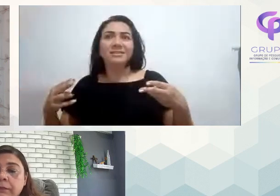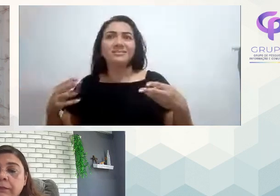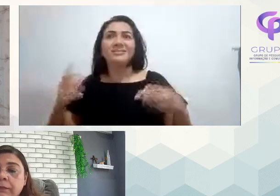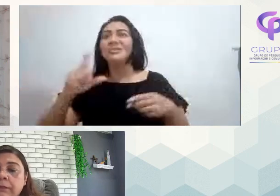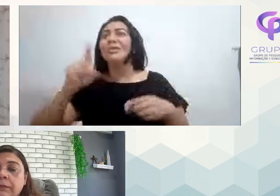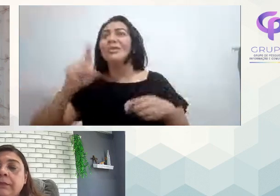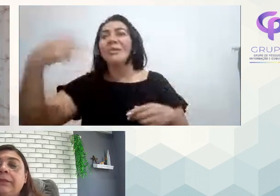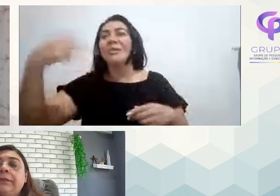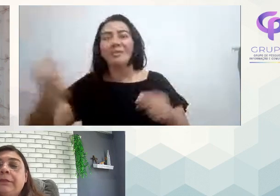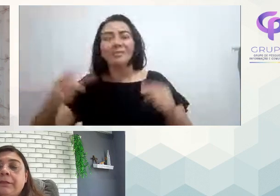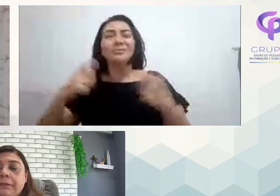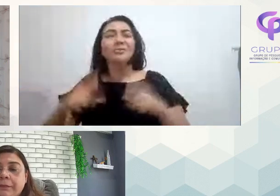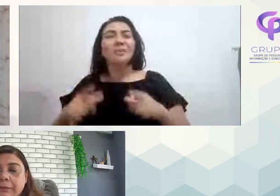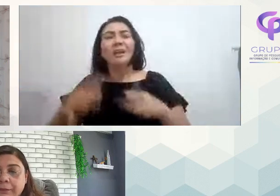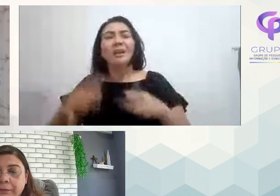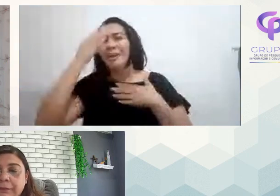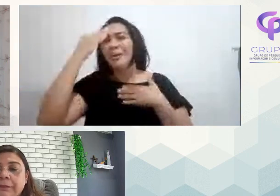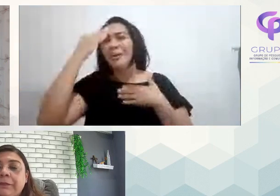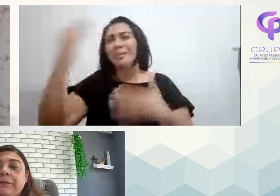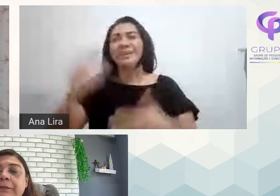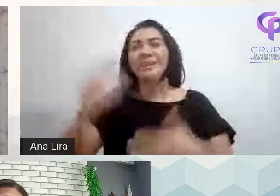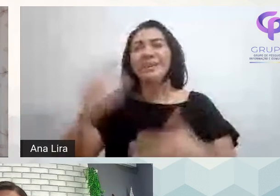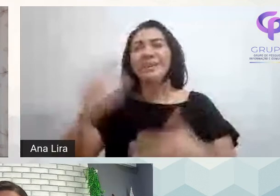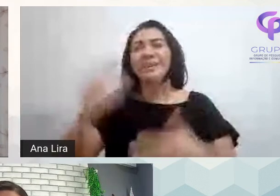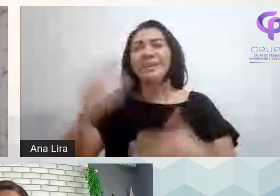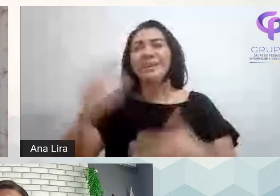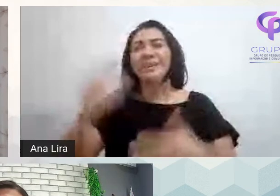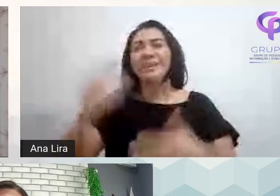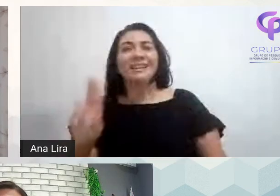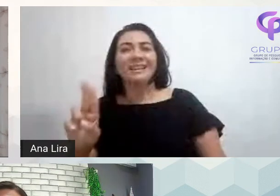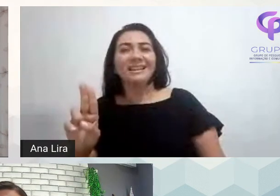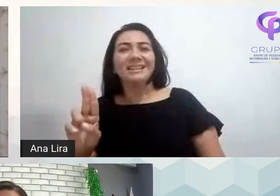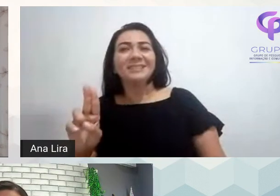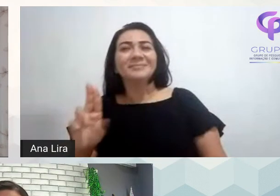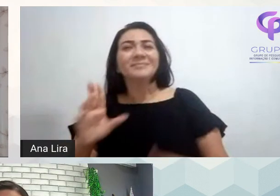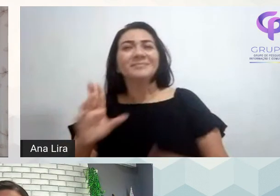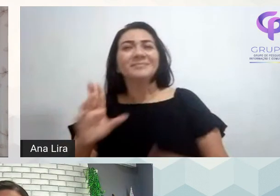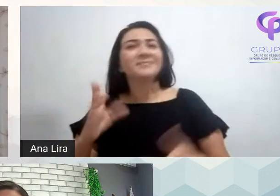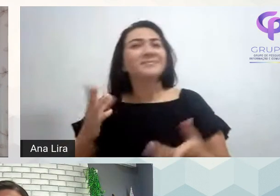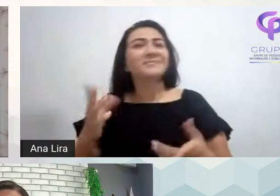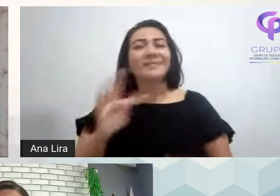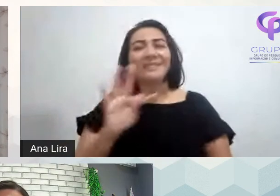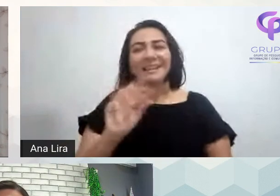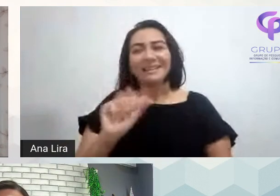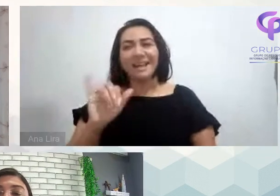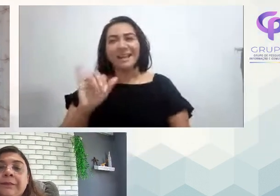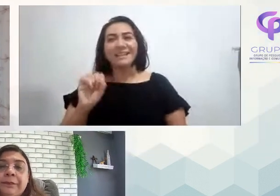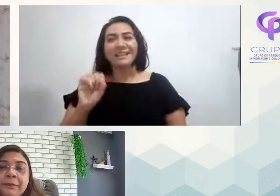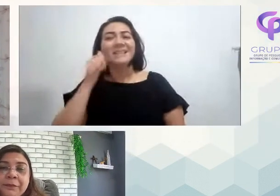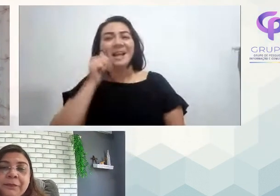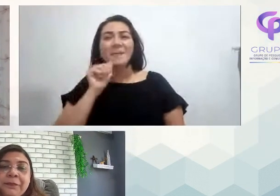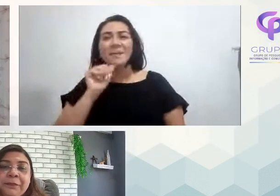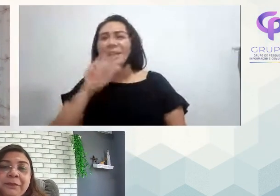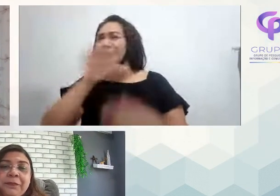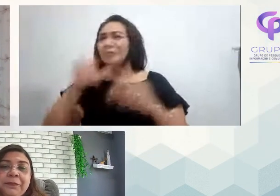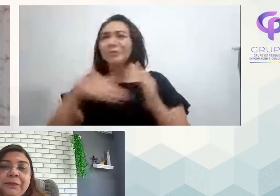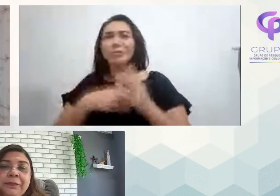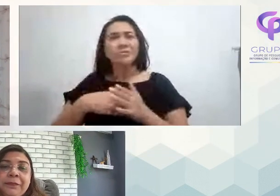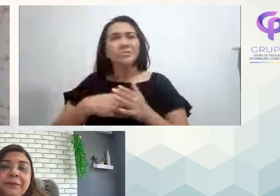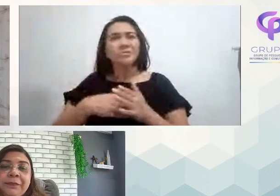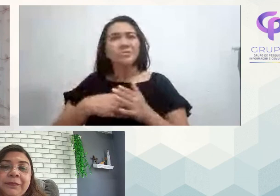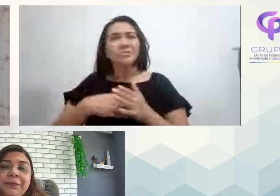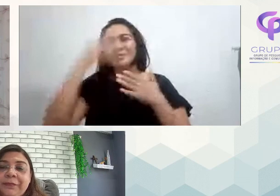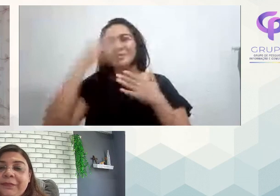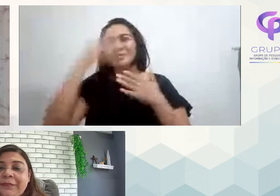Tiago, né, enfim, de toda a equipe que está por trás, né, porque eu tenho certeza que a professora Guilhermina não está sozinha, ela tem